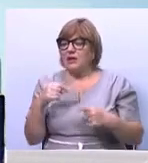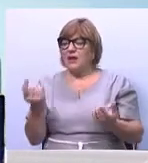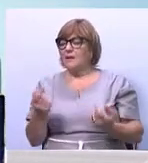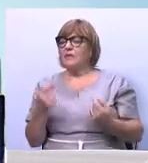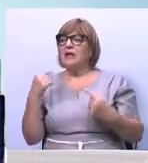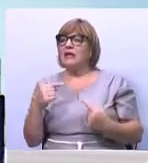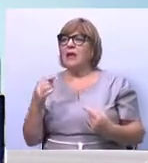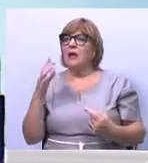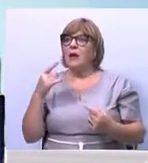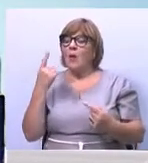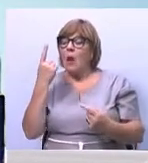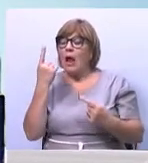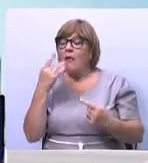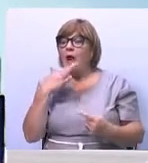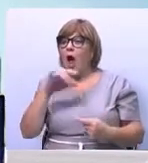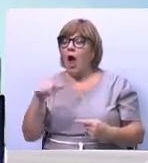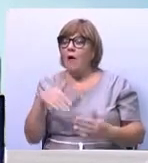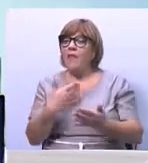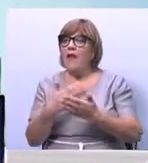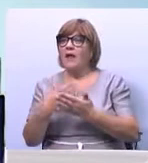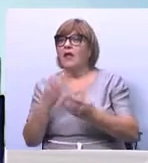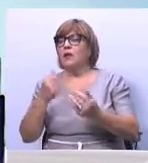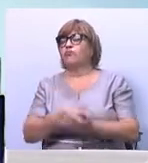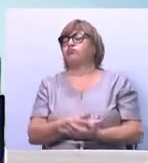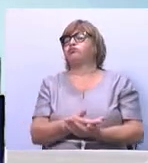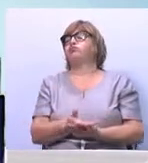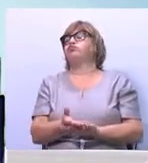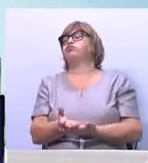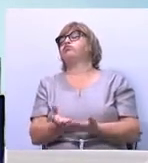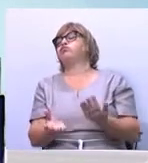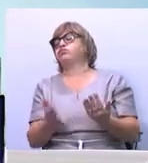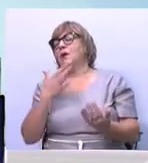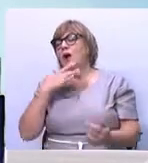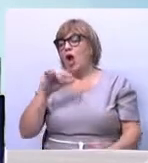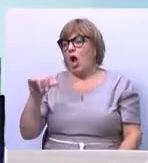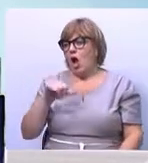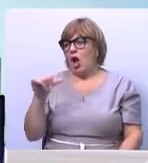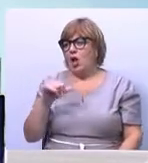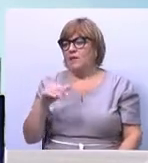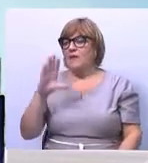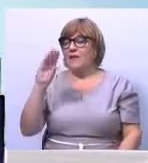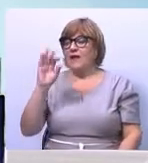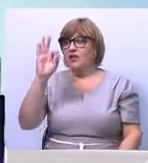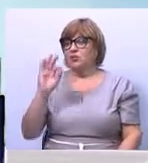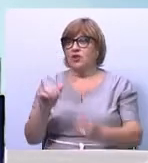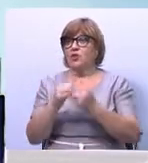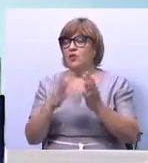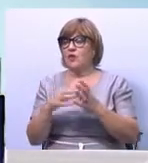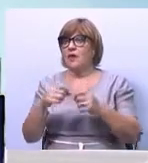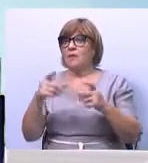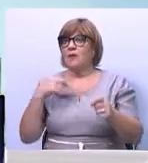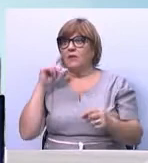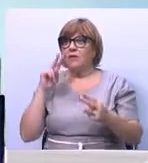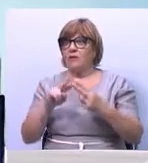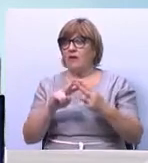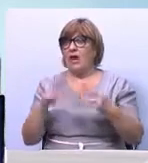específicos de cada um destes óleos. Exatamente. Existem imensos óleos essenciais, imensos. Cerca de 10% de todas as plantas que nós encontramos na